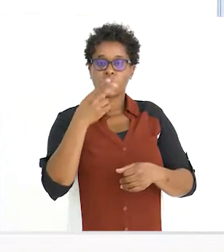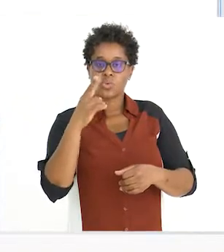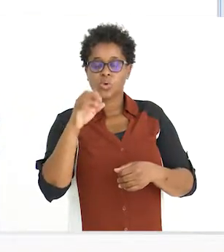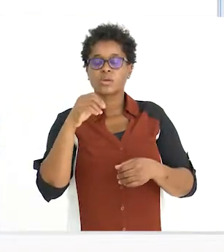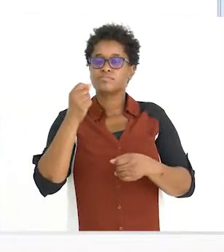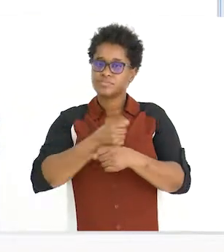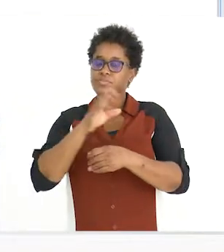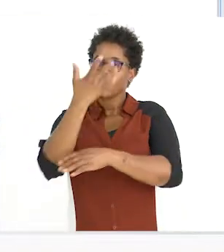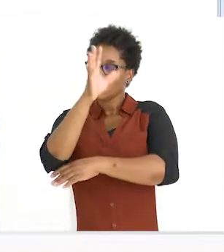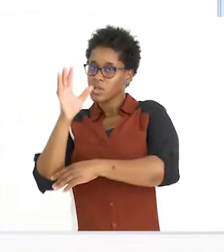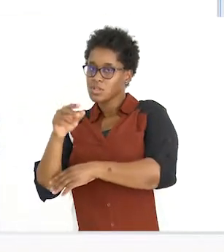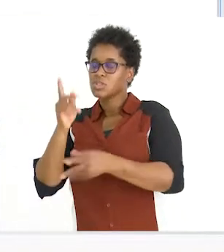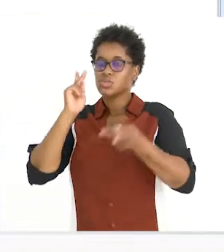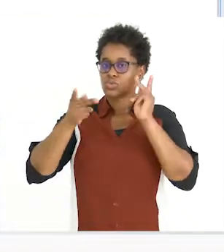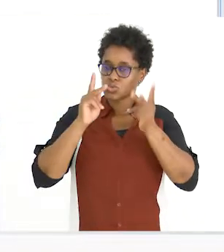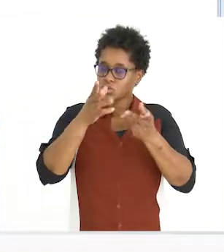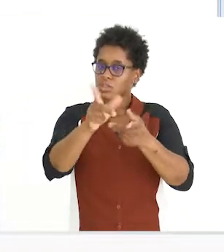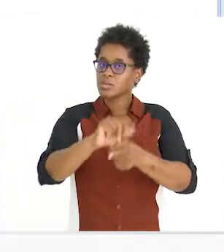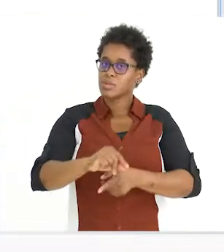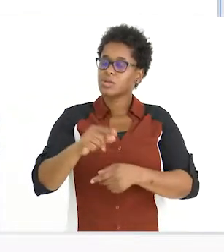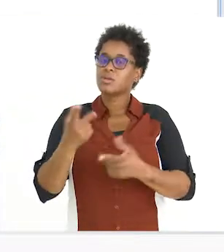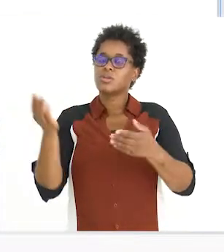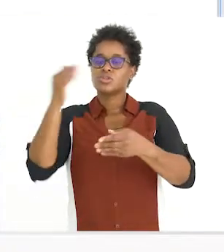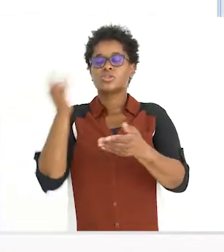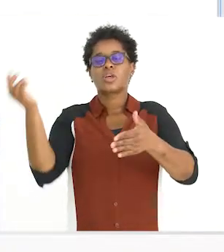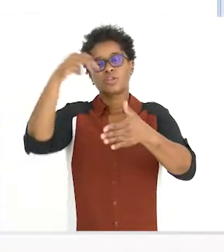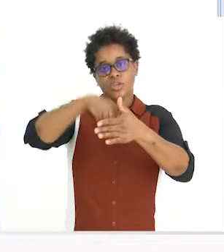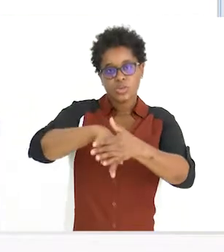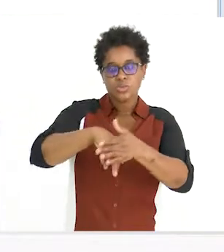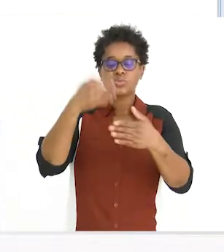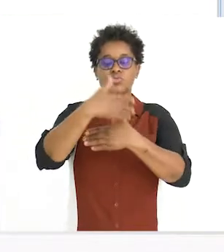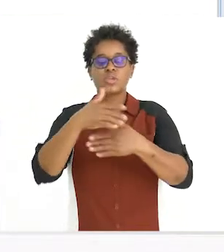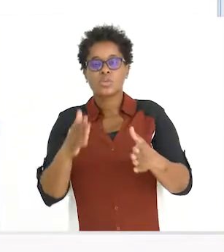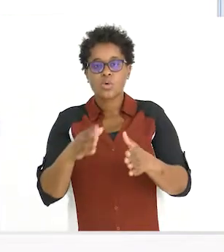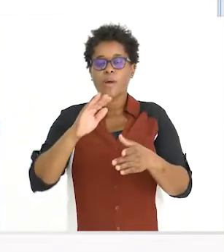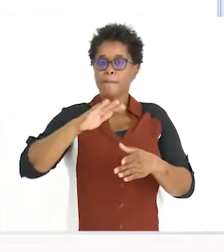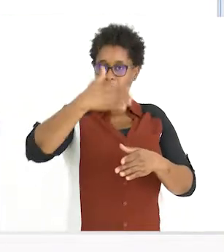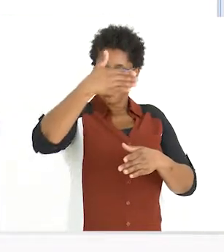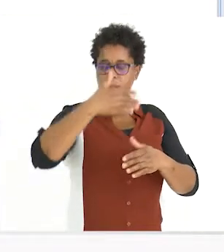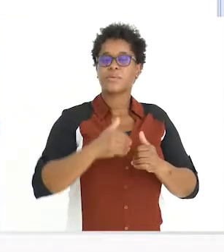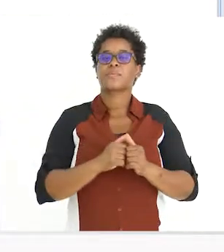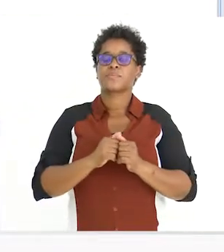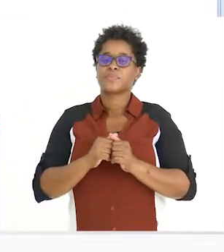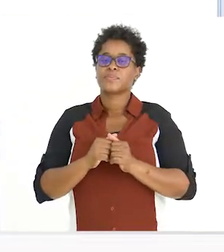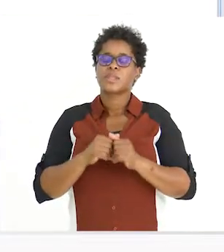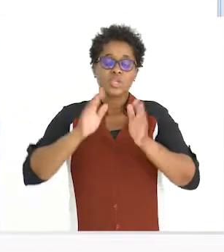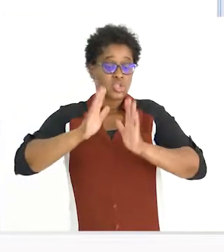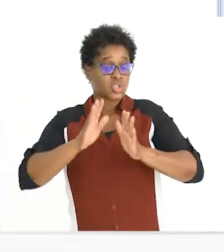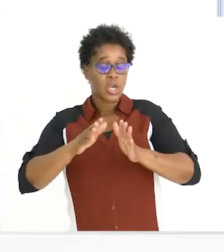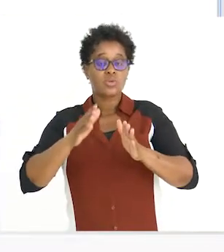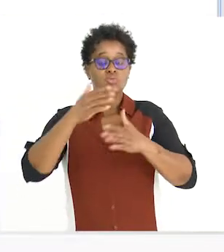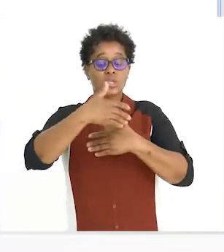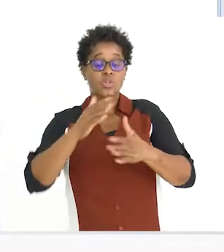a indústria extrativa enquadra-se dentro do setor primário. Já no